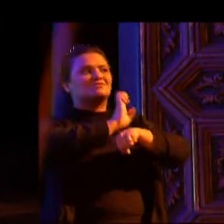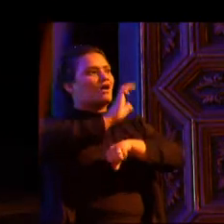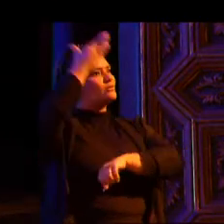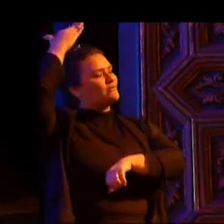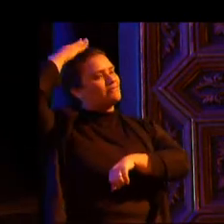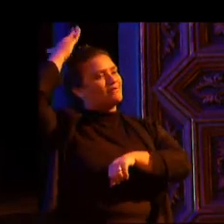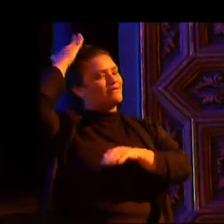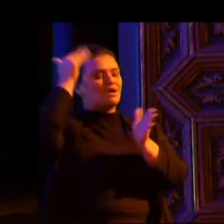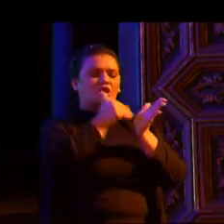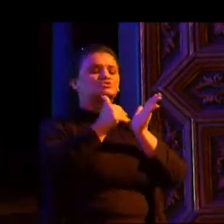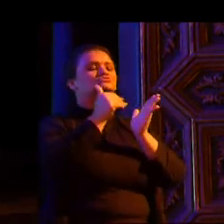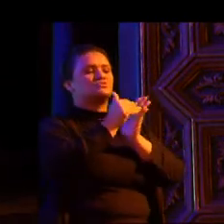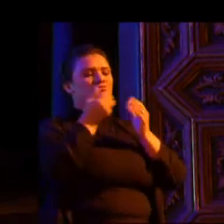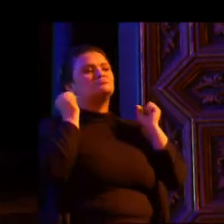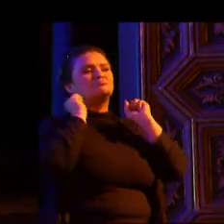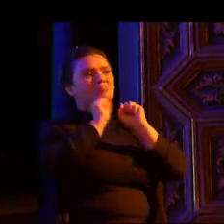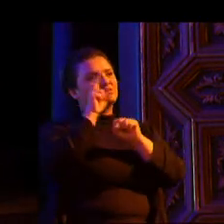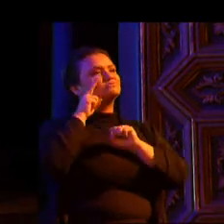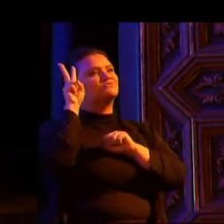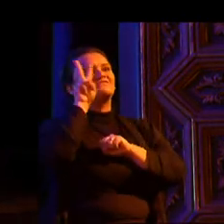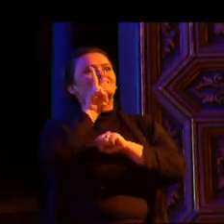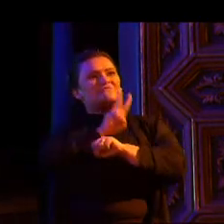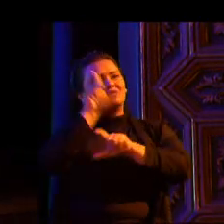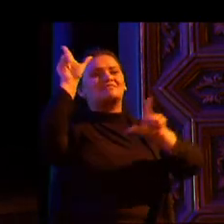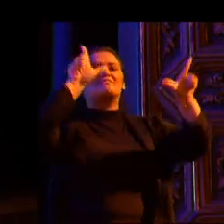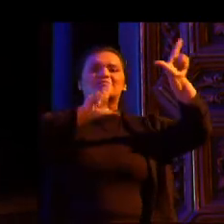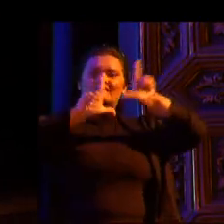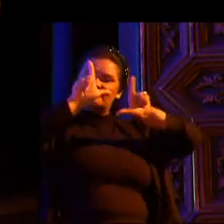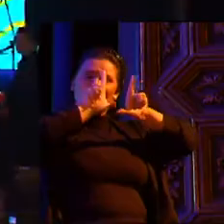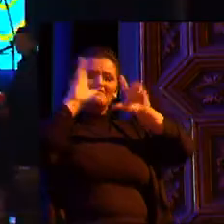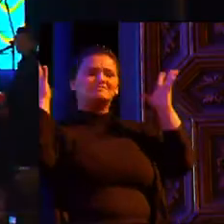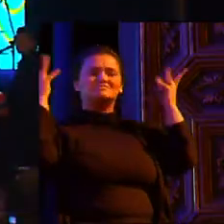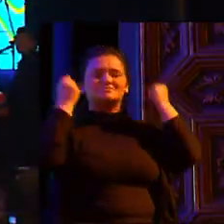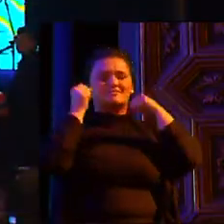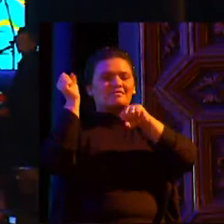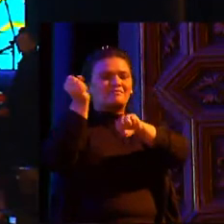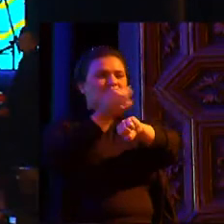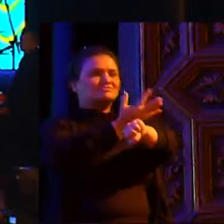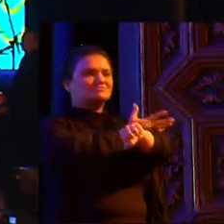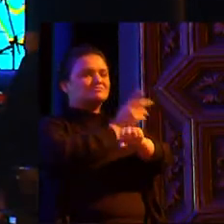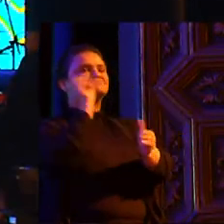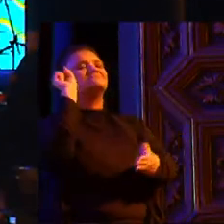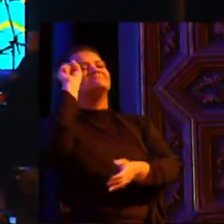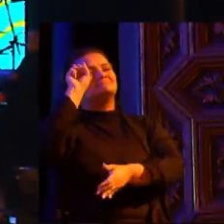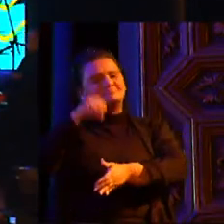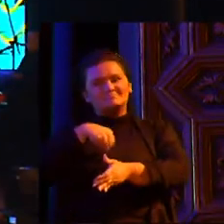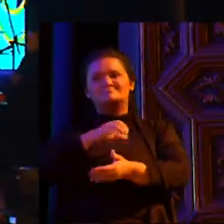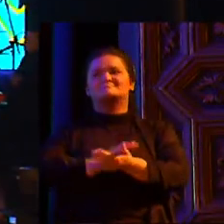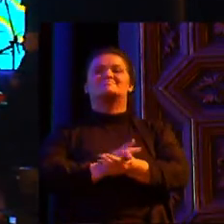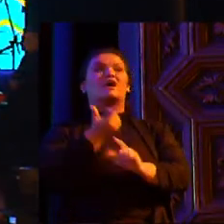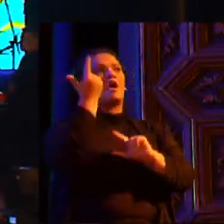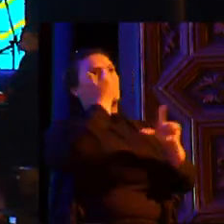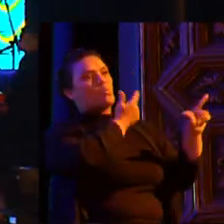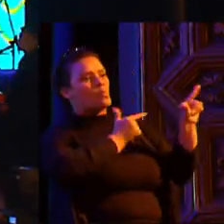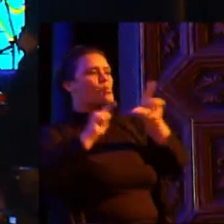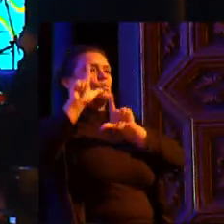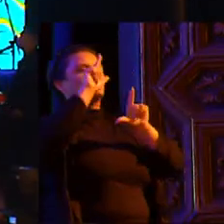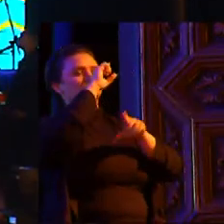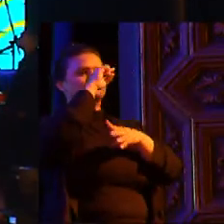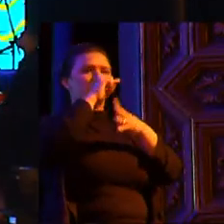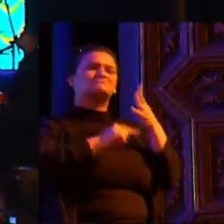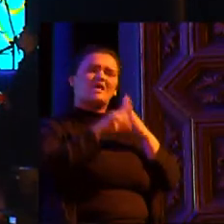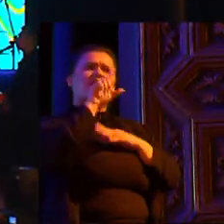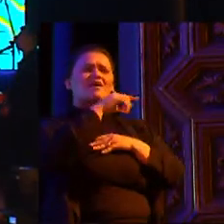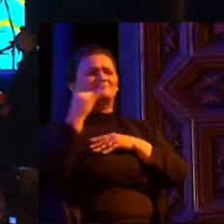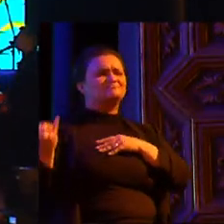mundo merece acompanhar conosco essa noite linda e emocionante. Sim, Gigi. A próxima categoria é muito